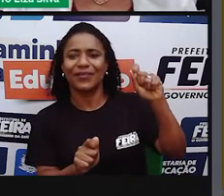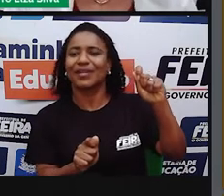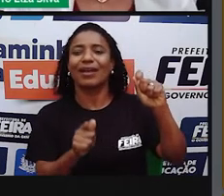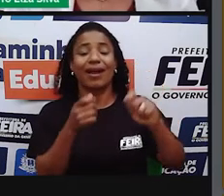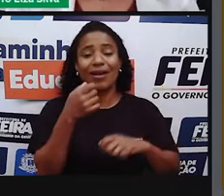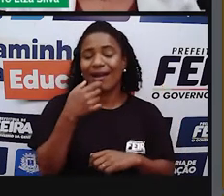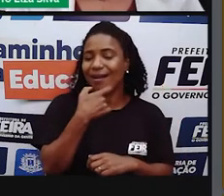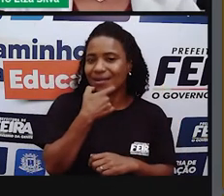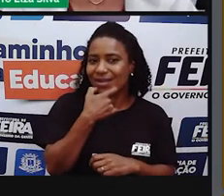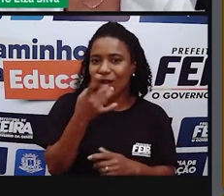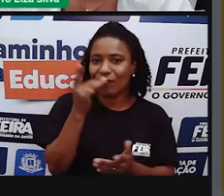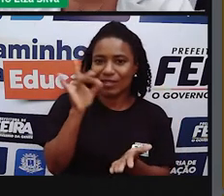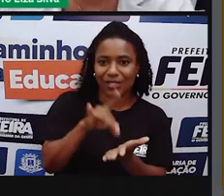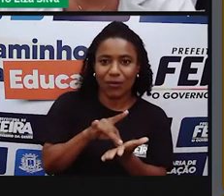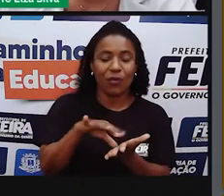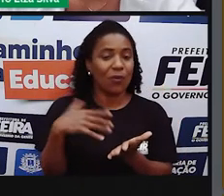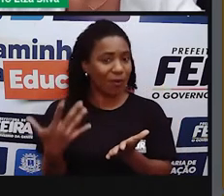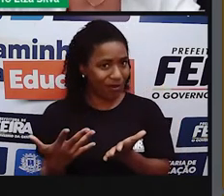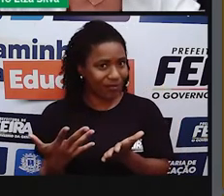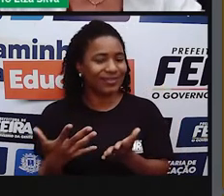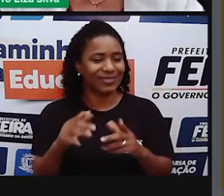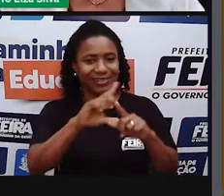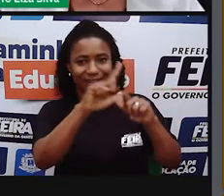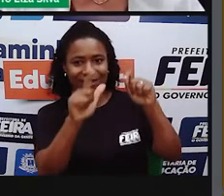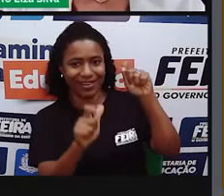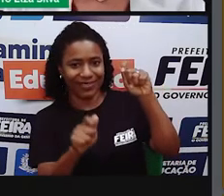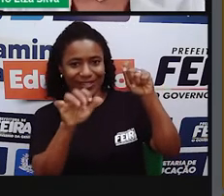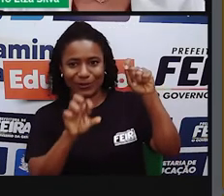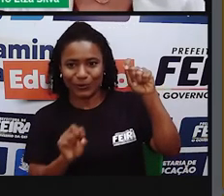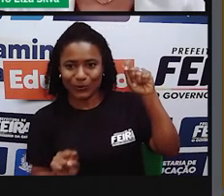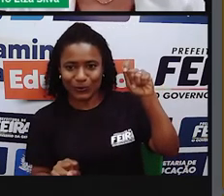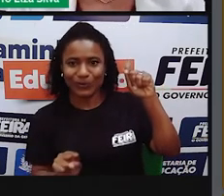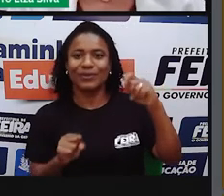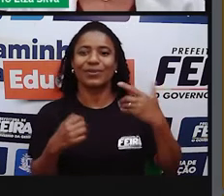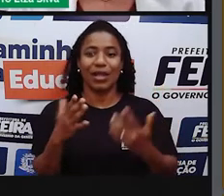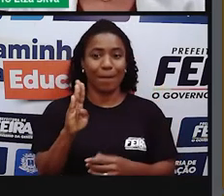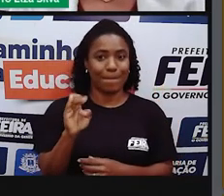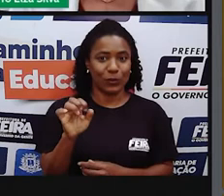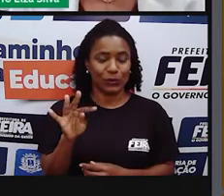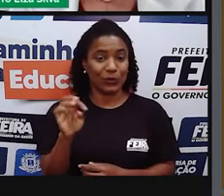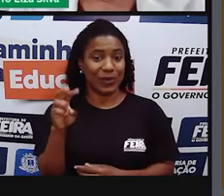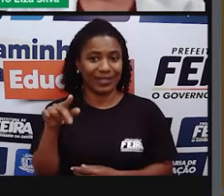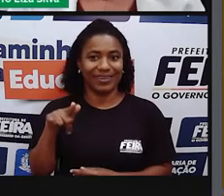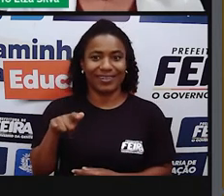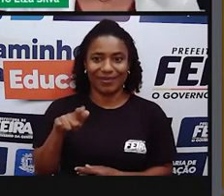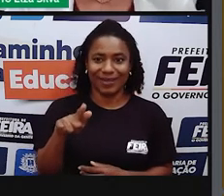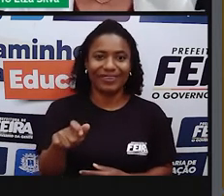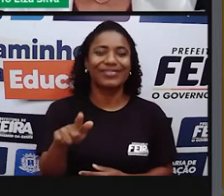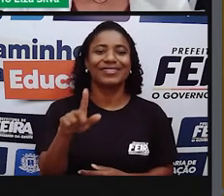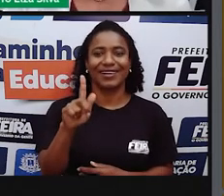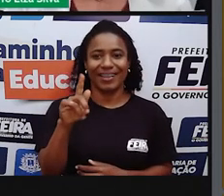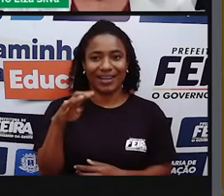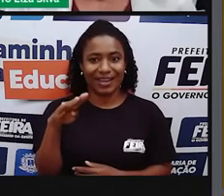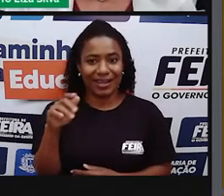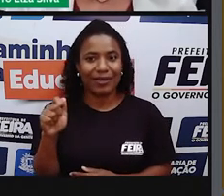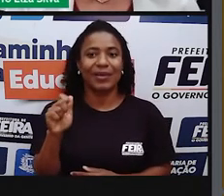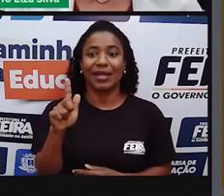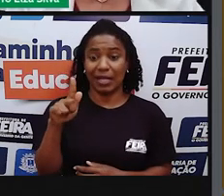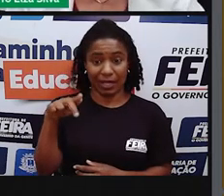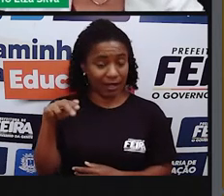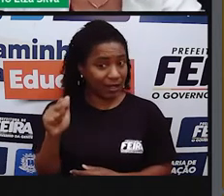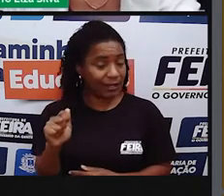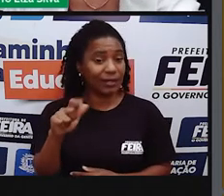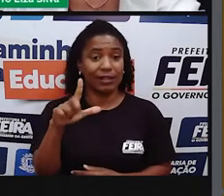oficial? África do Sul, Botsuana, Camarões, Gâmbia, Gana,